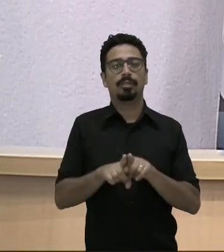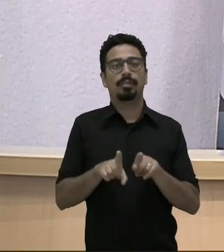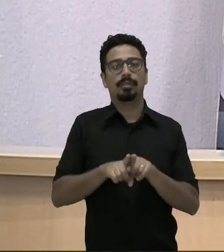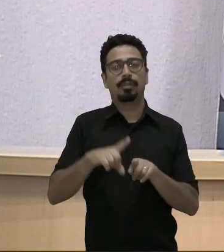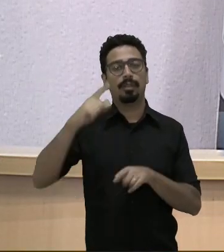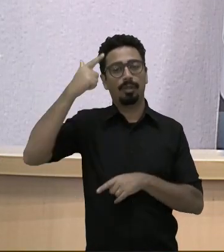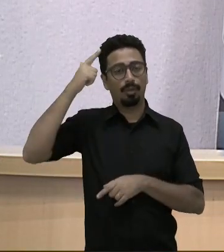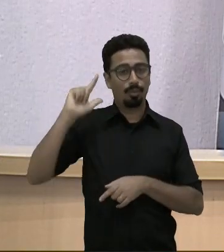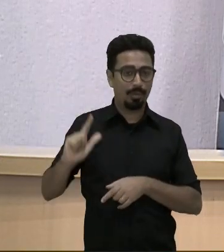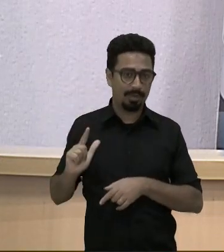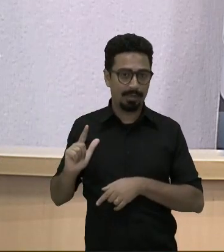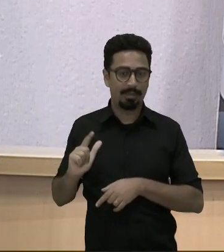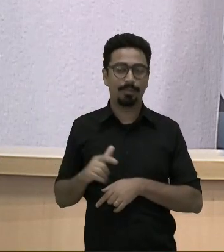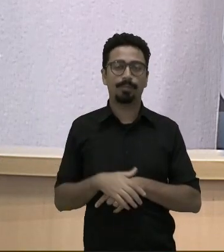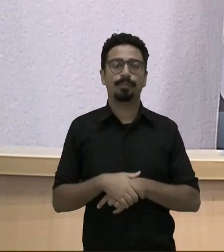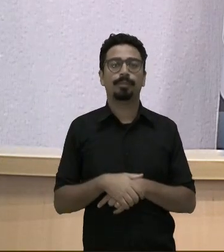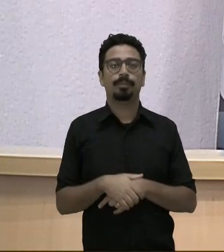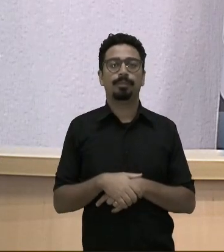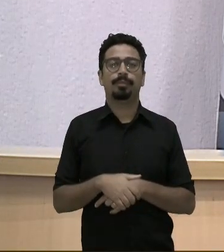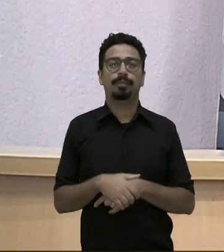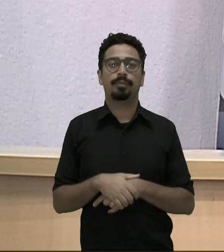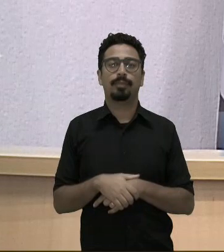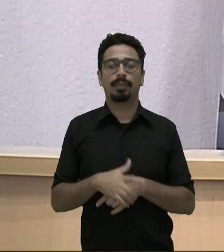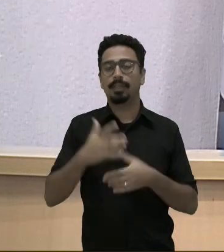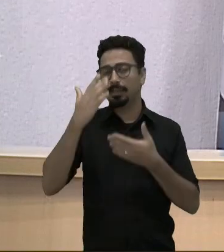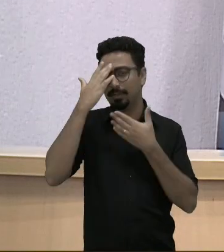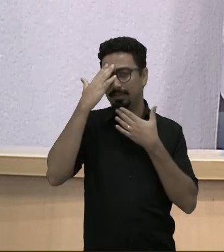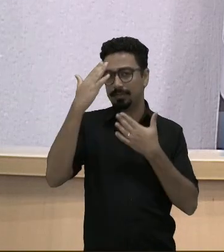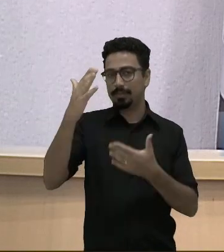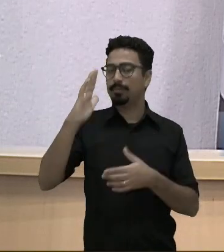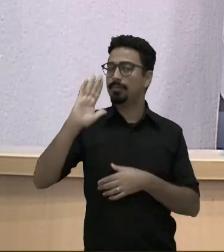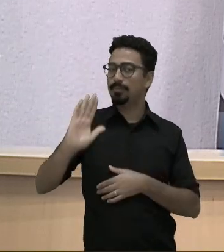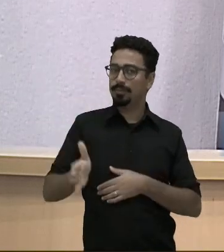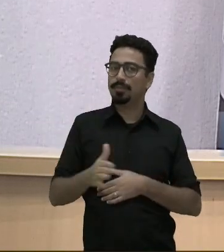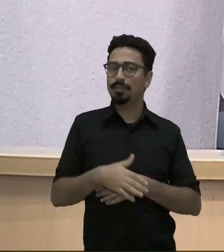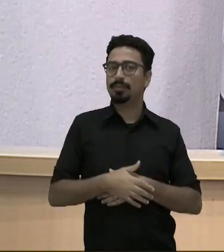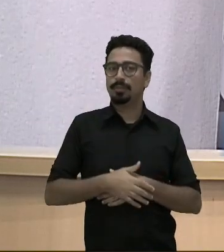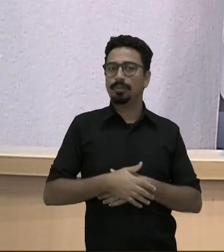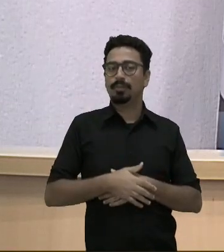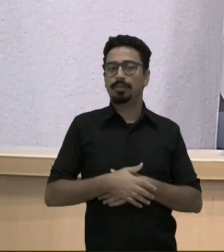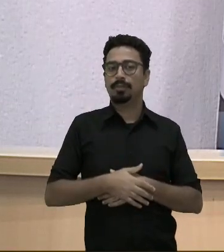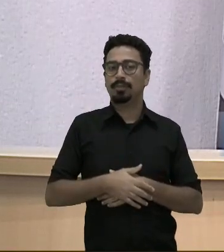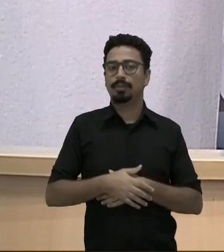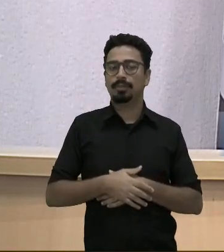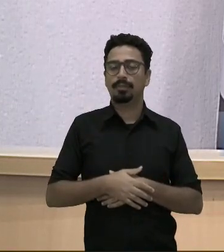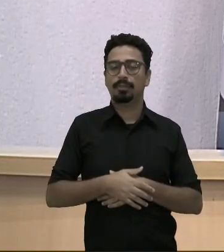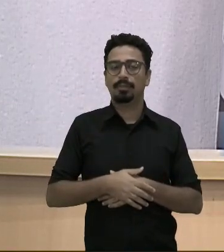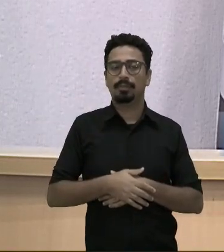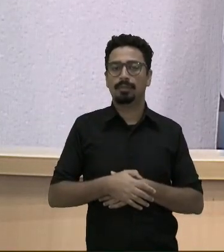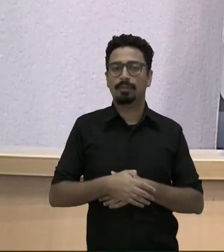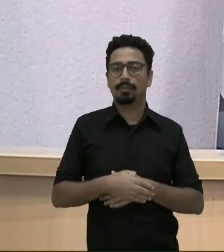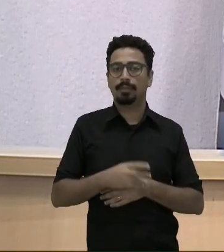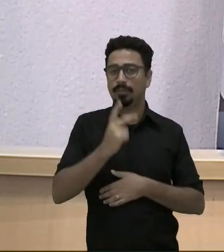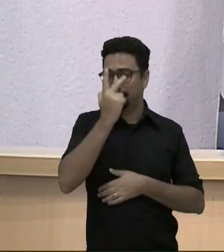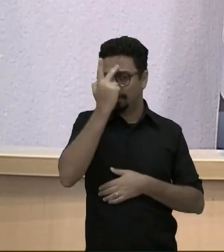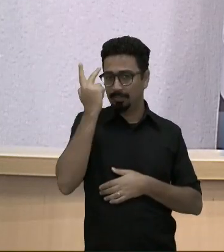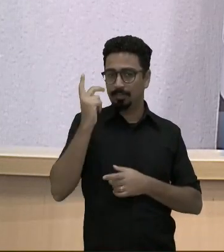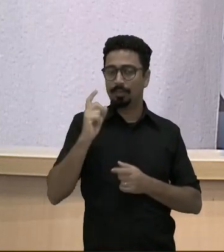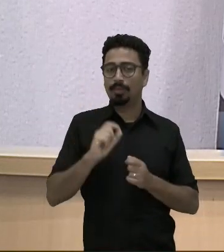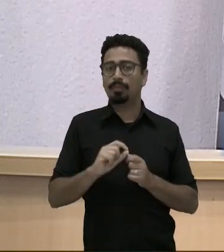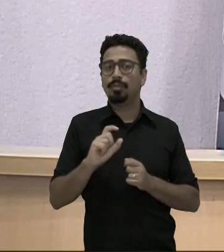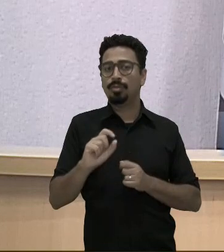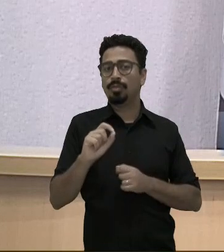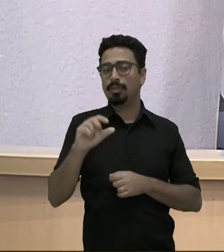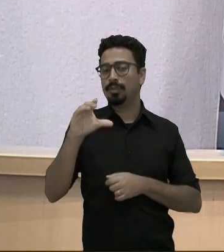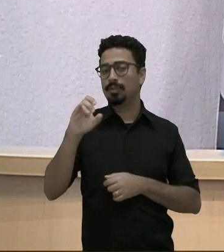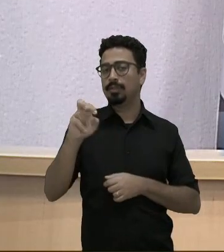Loreni, tá? E também agradecer também o pessoal do parque que faz essas coisas acontecer, o